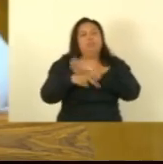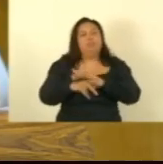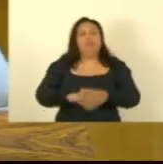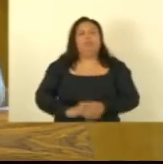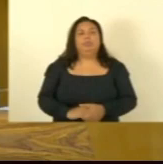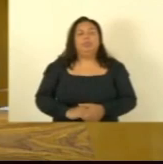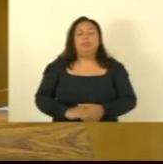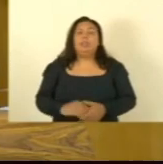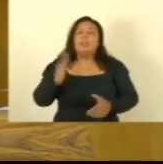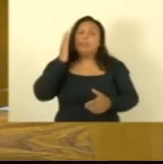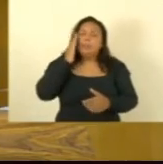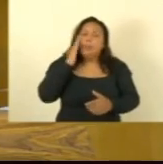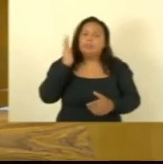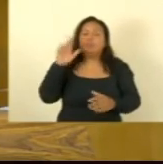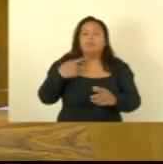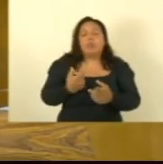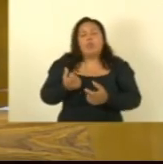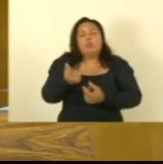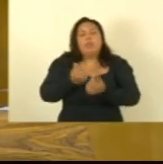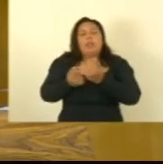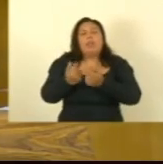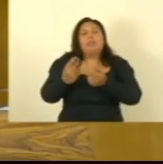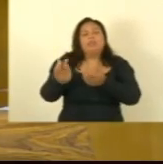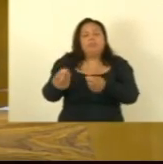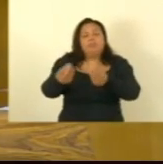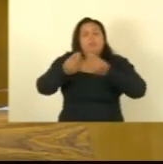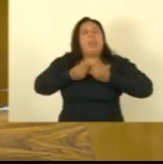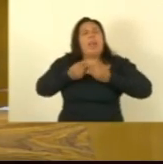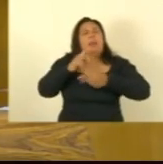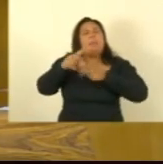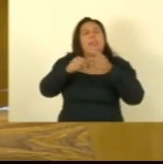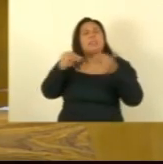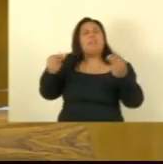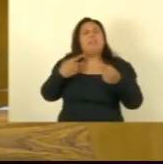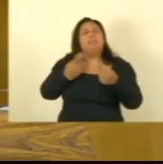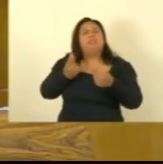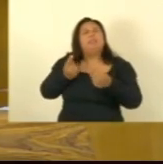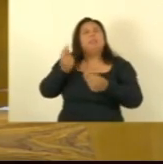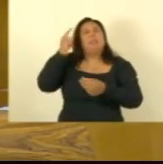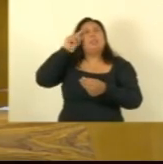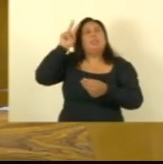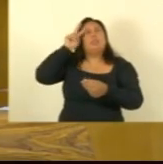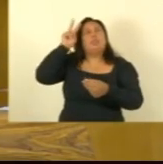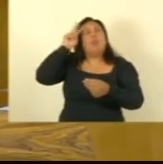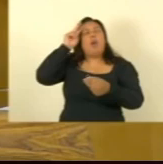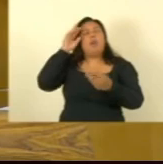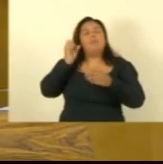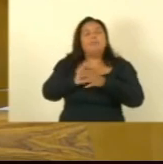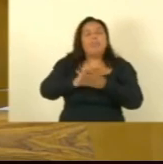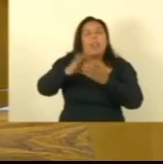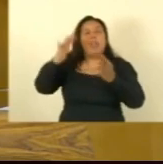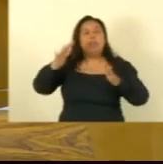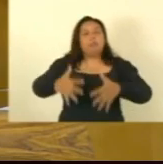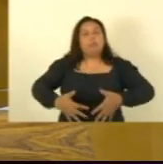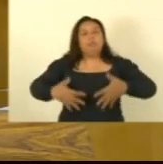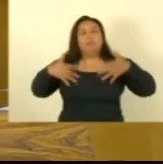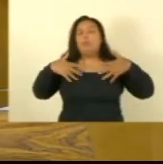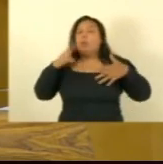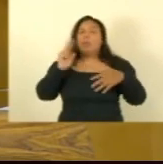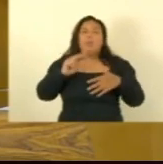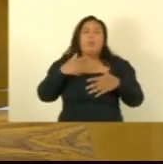Ainda que a recompensa por seus feitos seja aquém de sua história, brilho e honra, ela não se